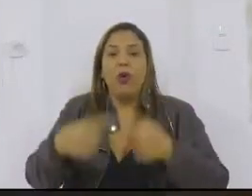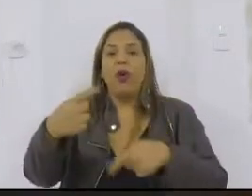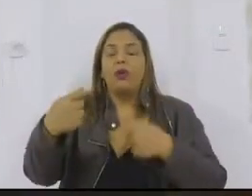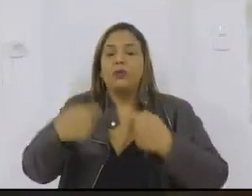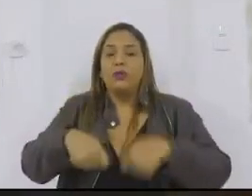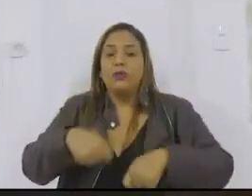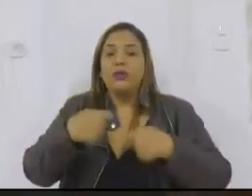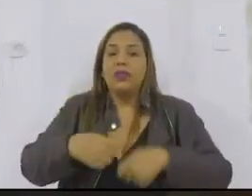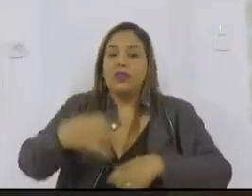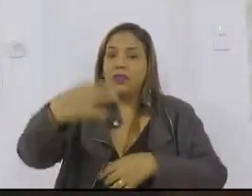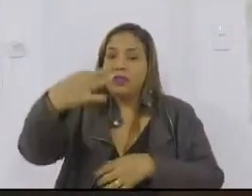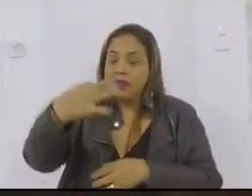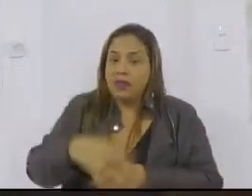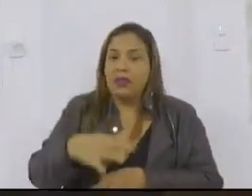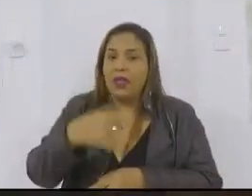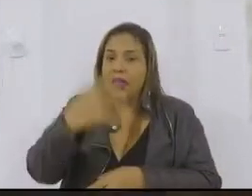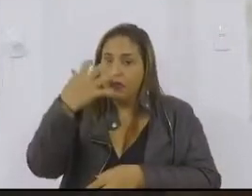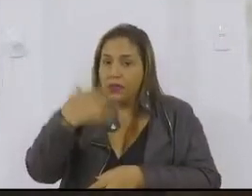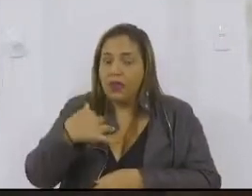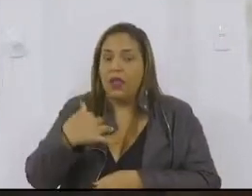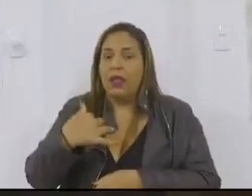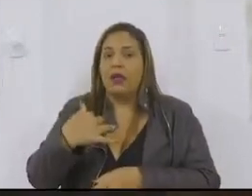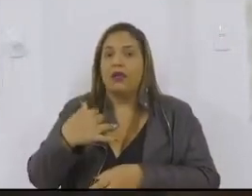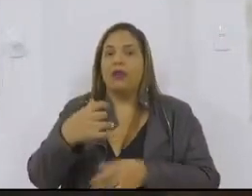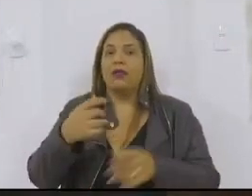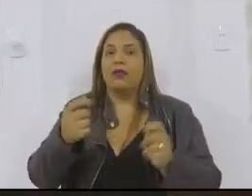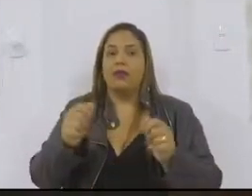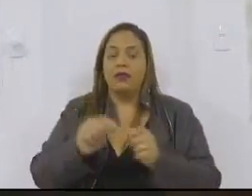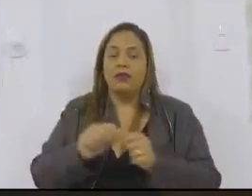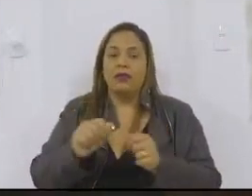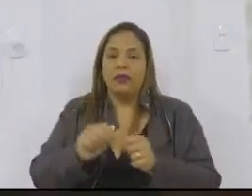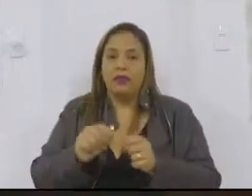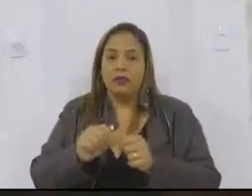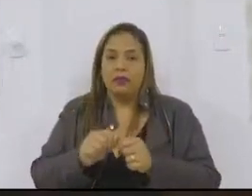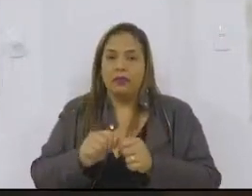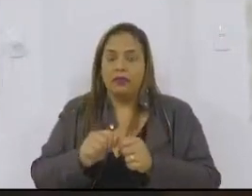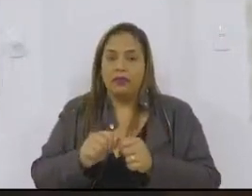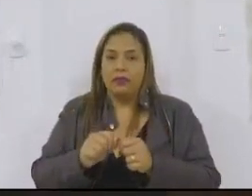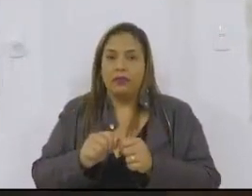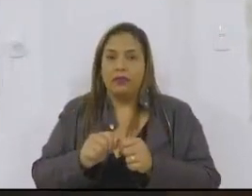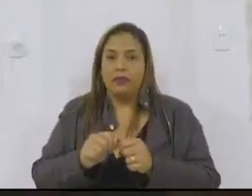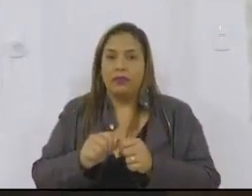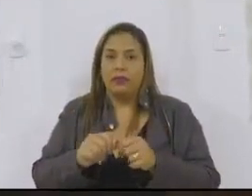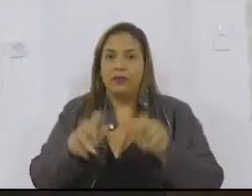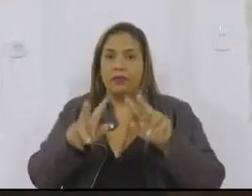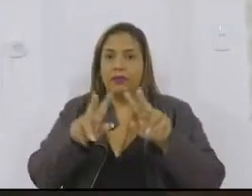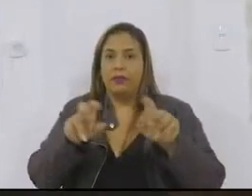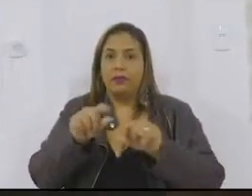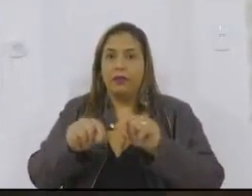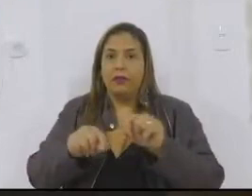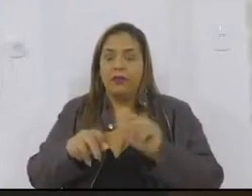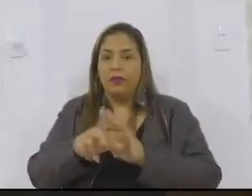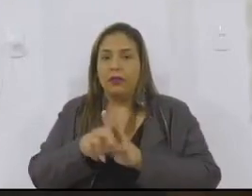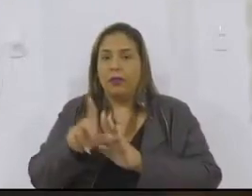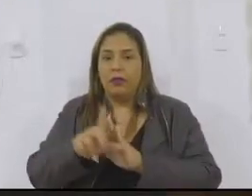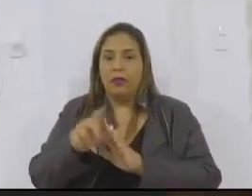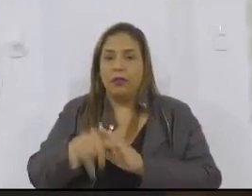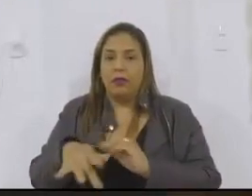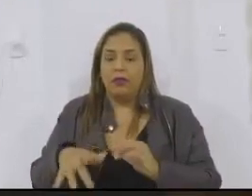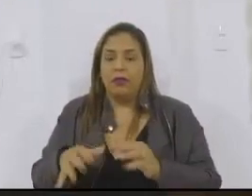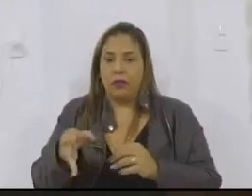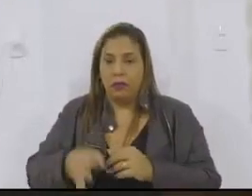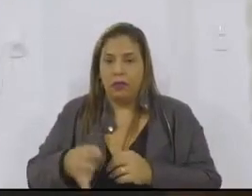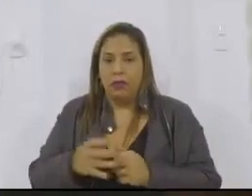de ancorar essa lei de modo a promover a ação normativa nas matérias que chegam a essa casa como feito legal do regramento.